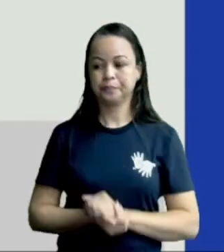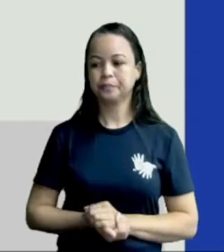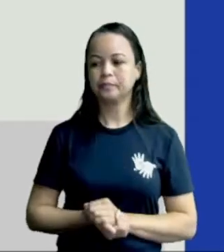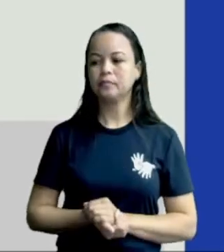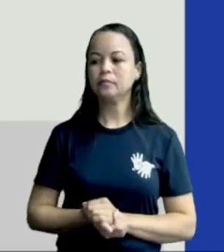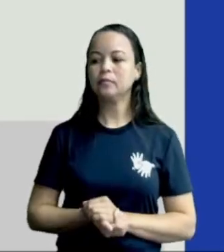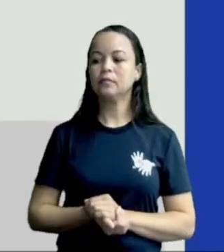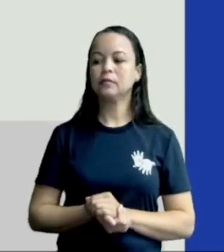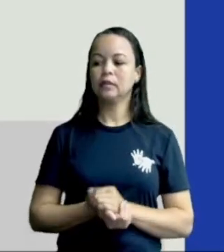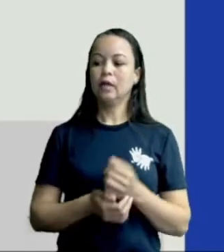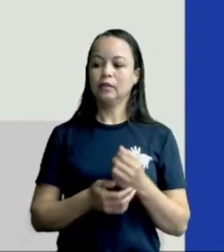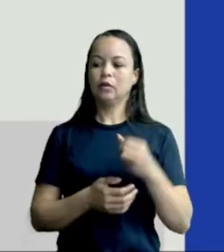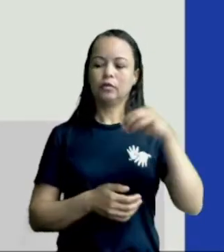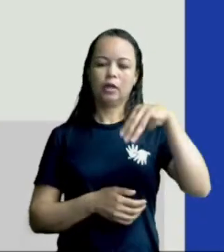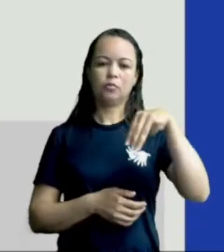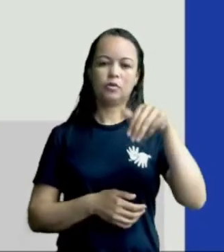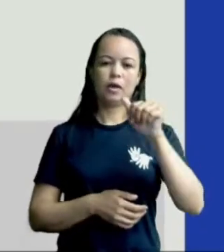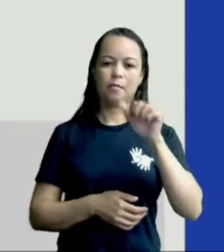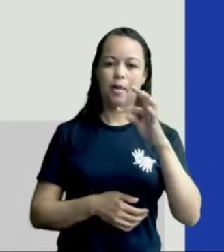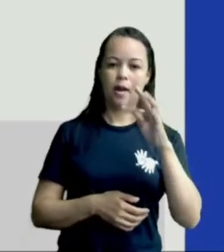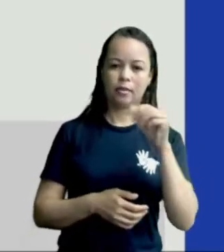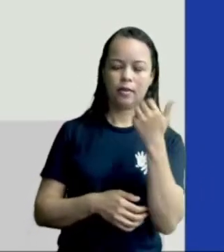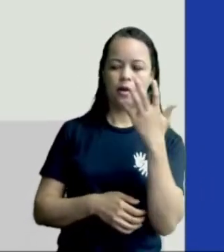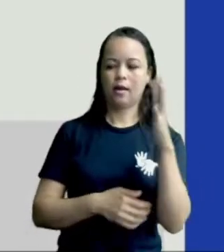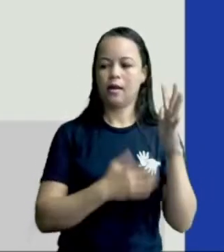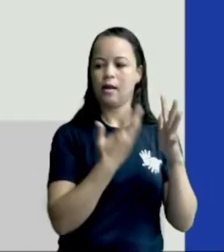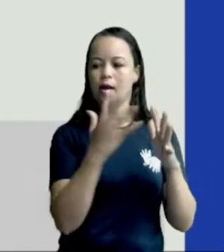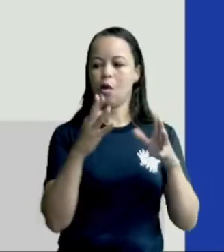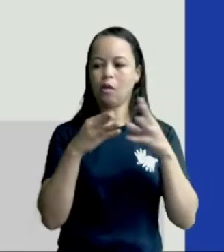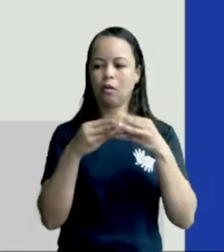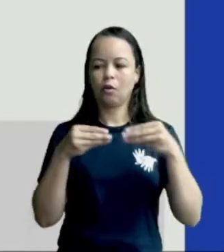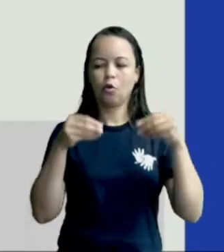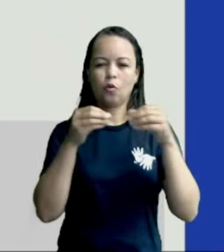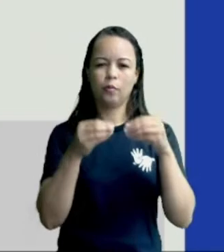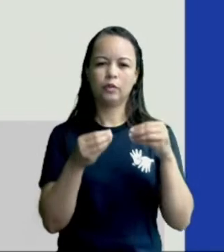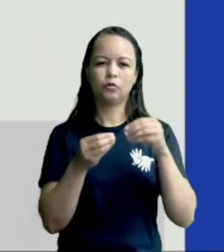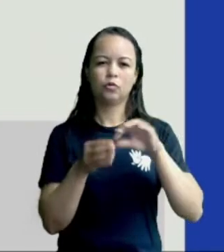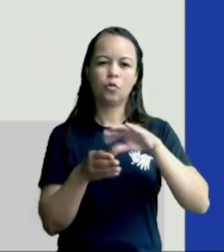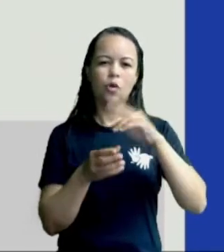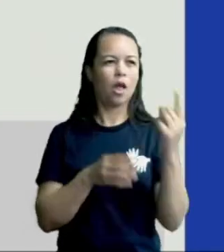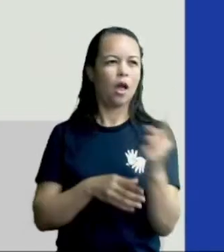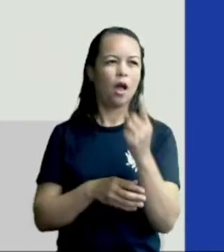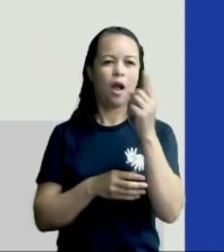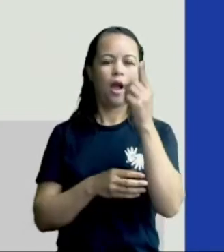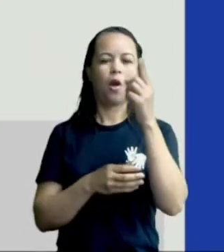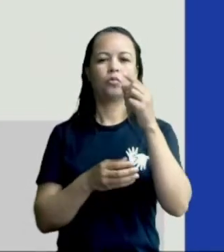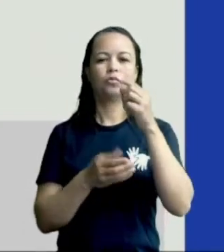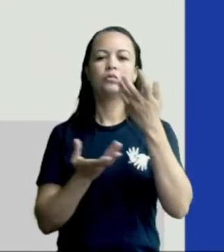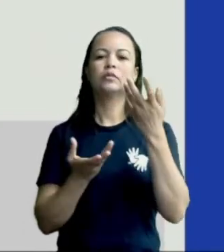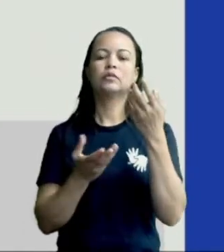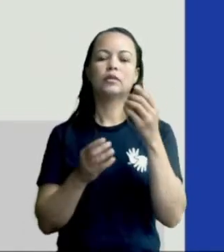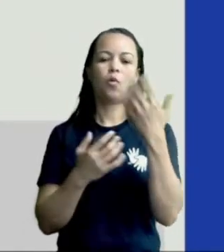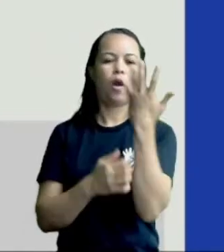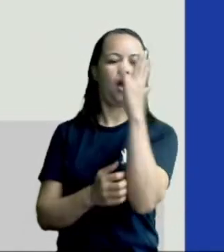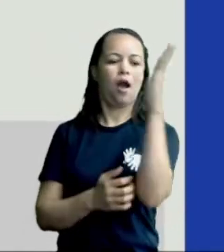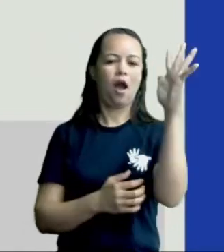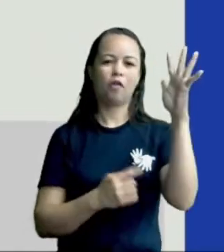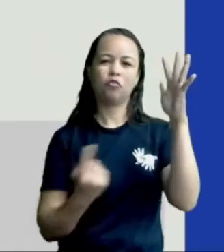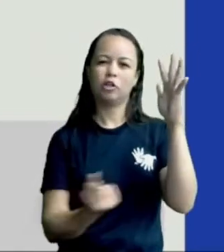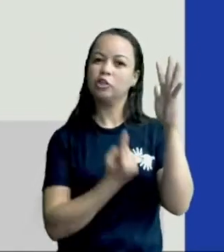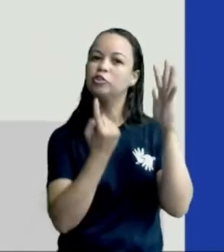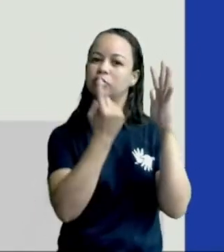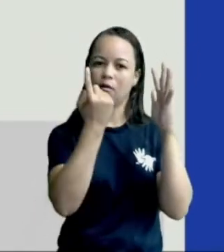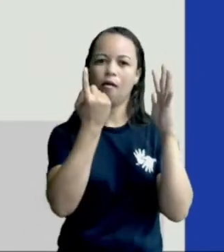é mata úmida perennifólia, ou seja, altas, né? Ou seja, árvores grandes